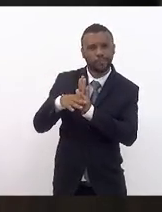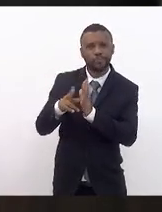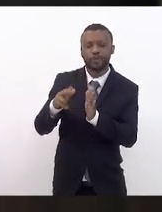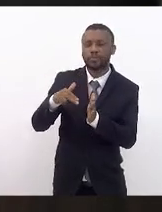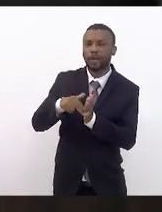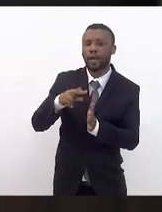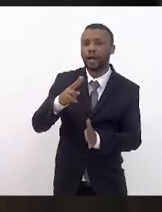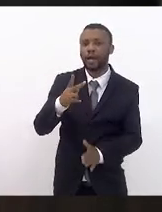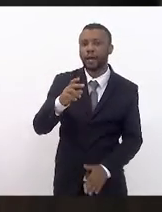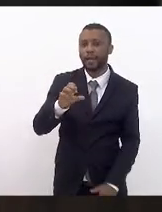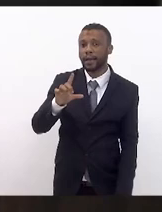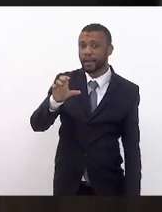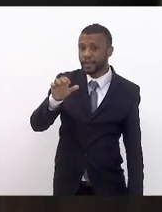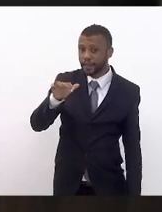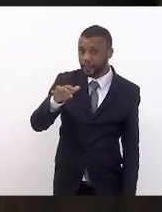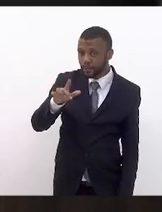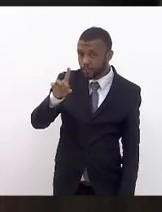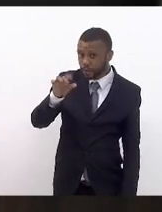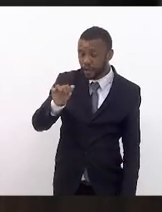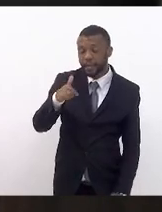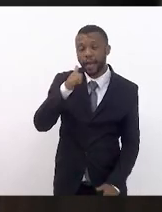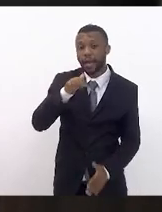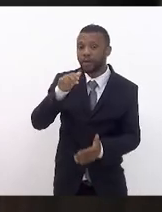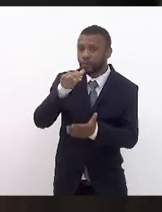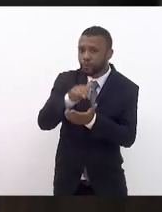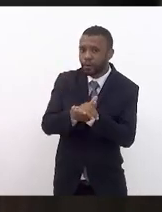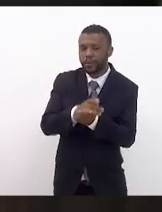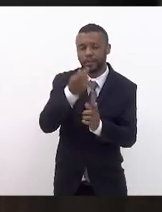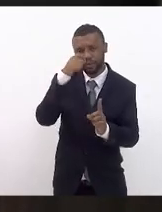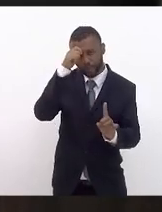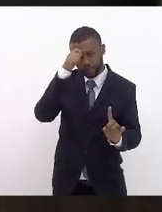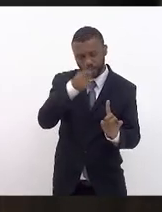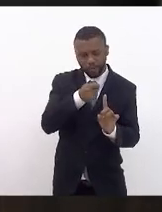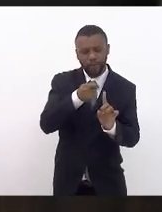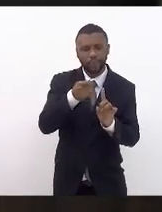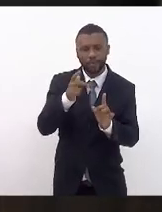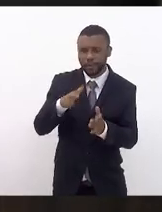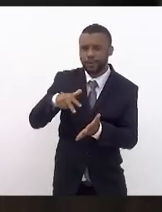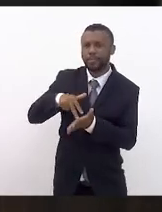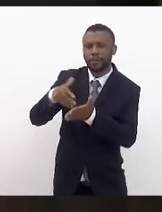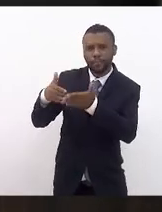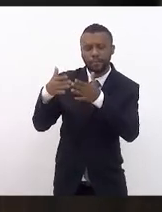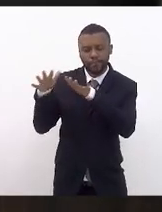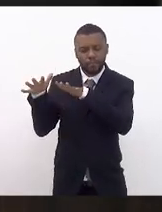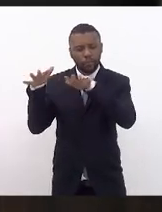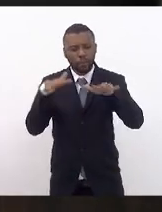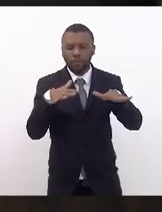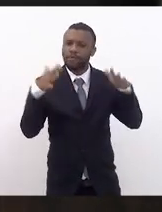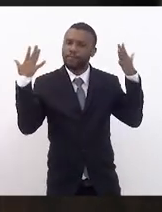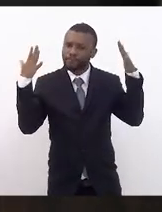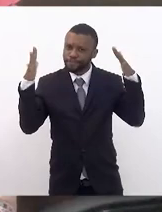Helenilda da Silva, que é a esposa do homenageado. Fique de pé para que todos lhe vejam, por favor. Vamos aplaudi-la.